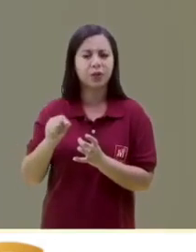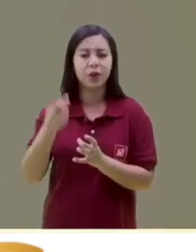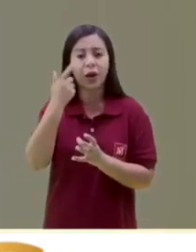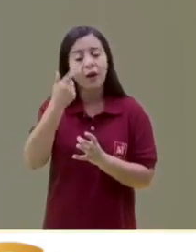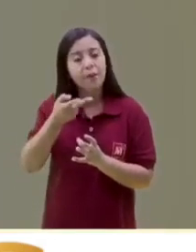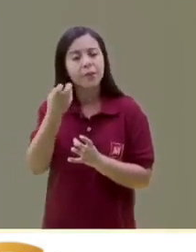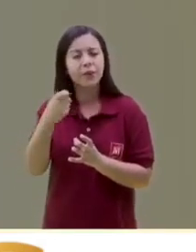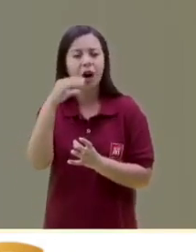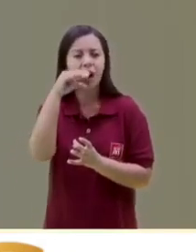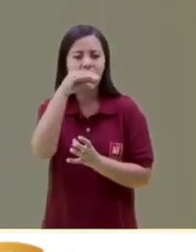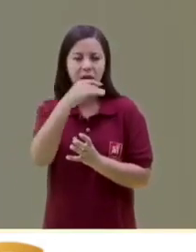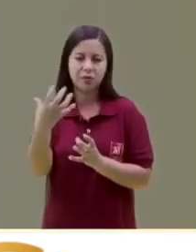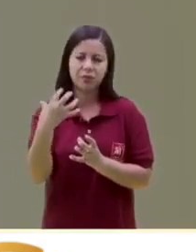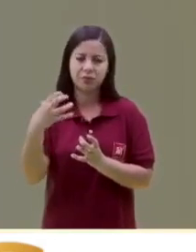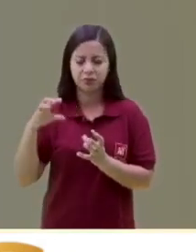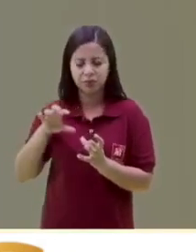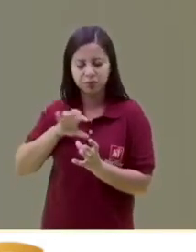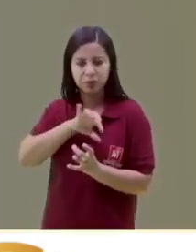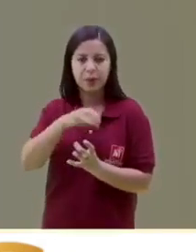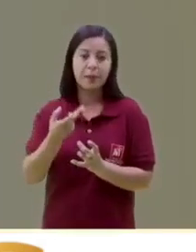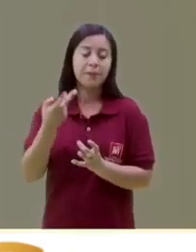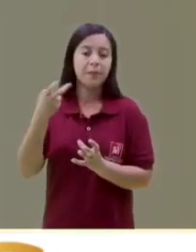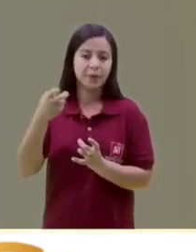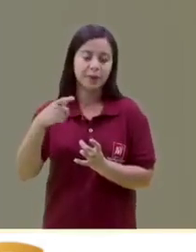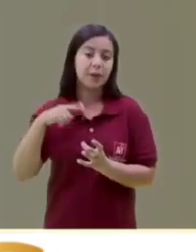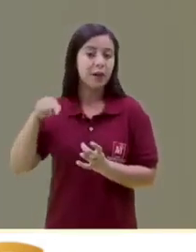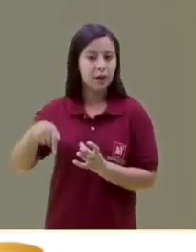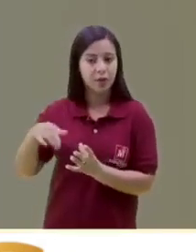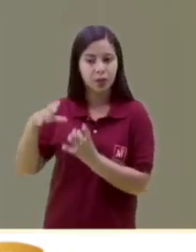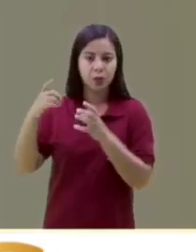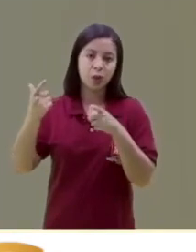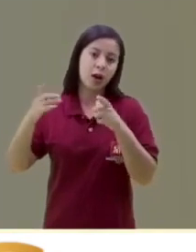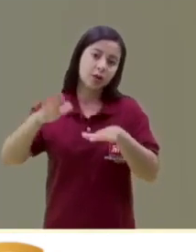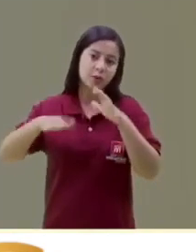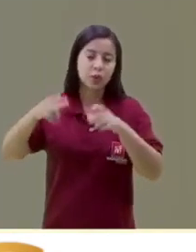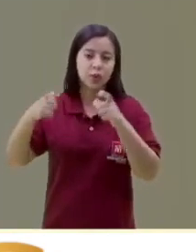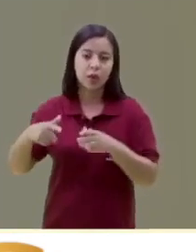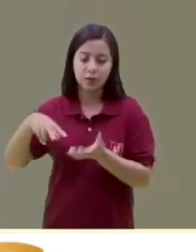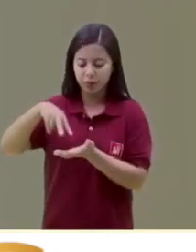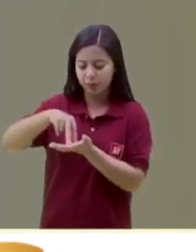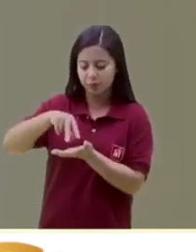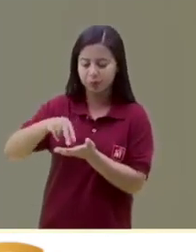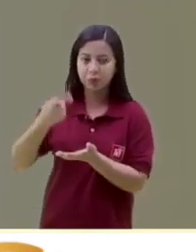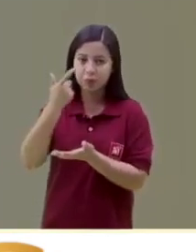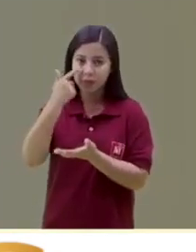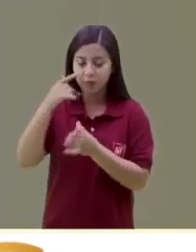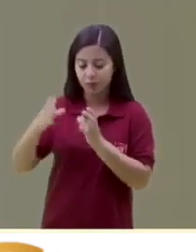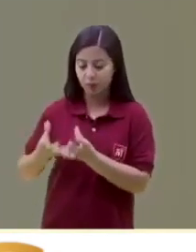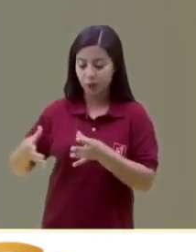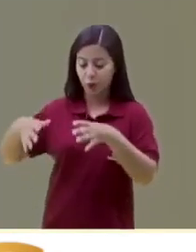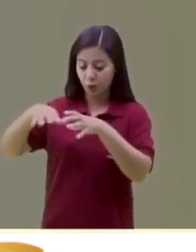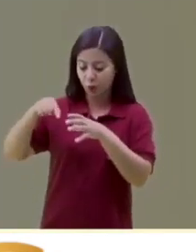tem a função de medir o calor radiante. Então ele está ali colocado no equipamento, pode ser colocado num tripé, né,